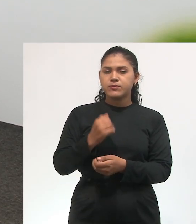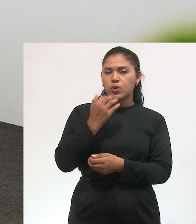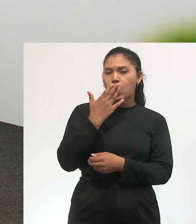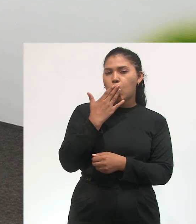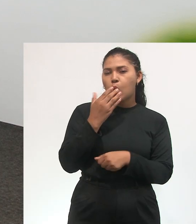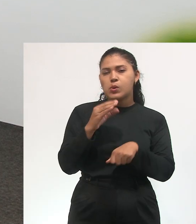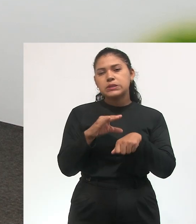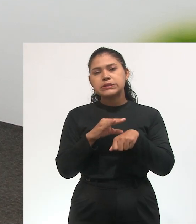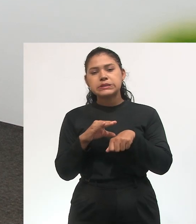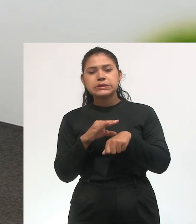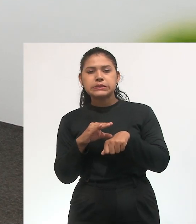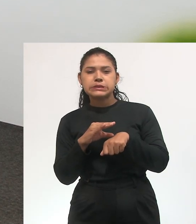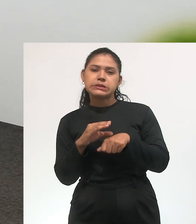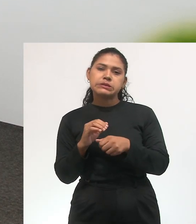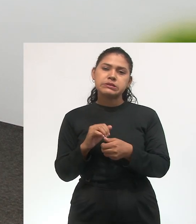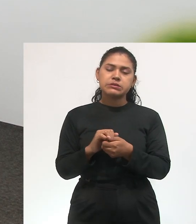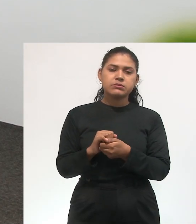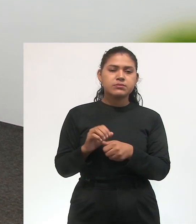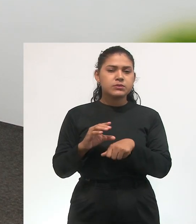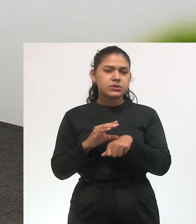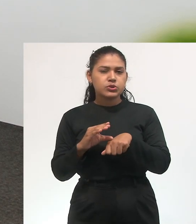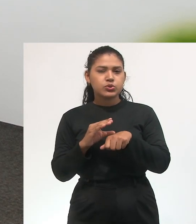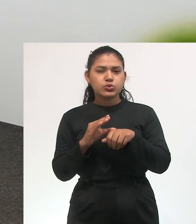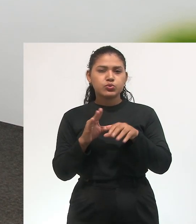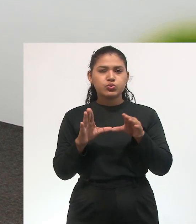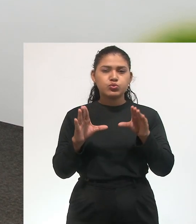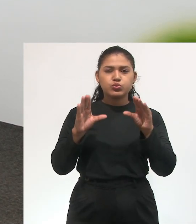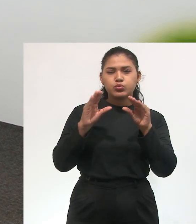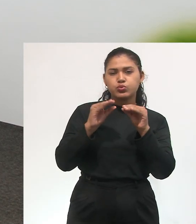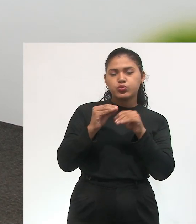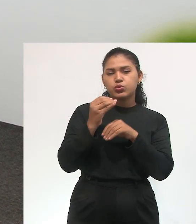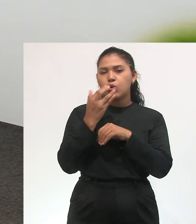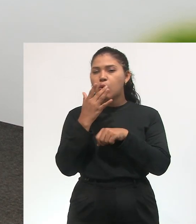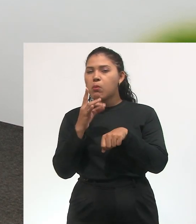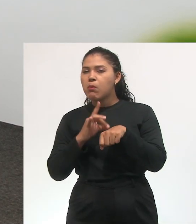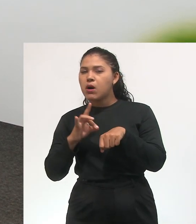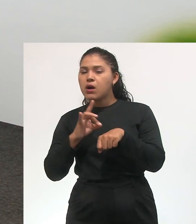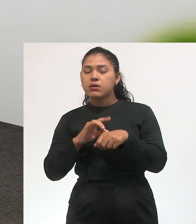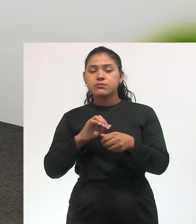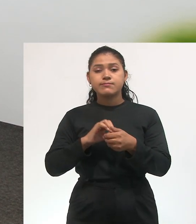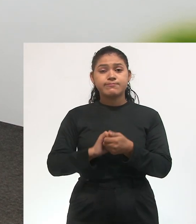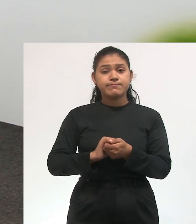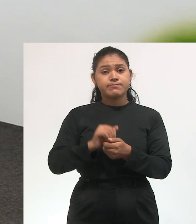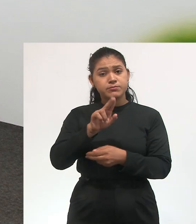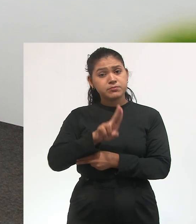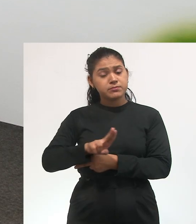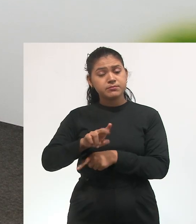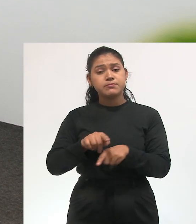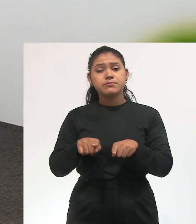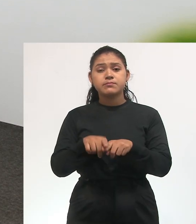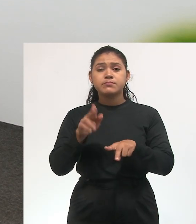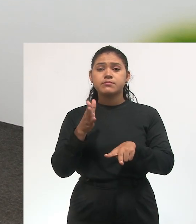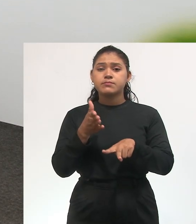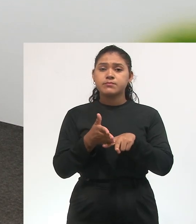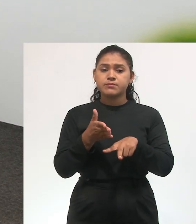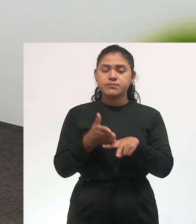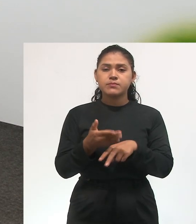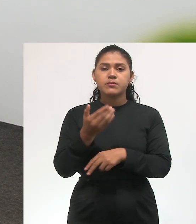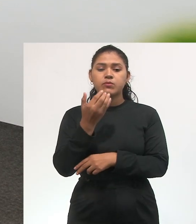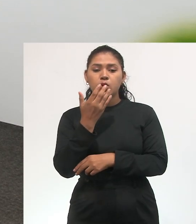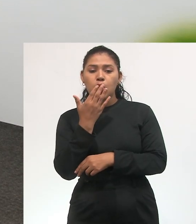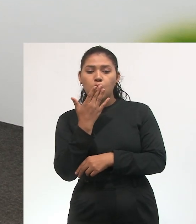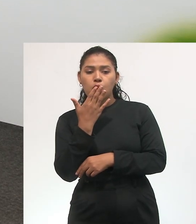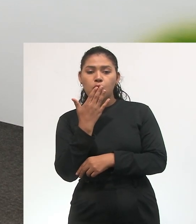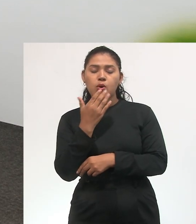na cor cinza, um cinza mais puxado para o preto. Também estou vestida numa